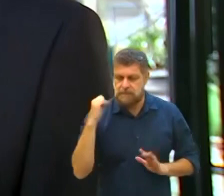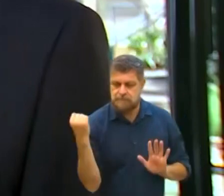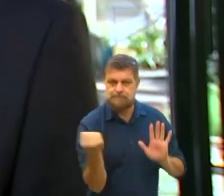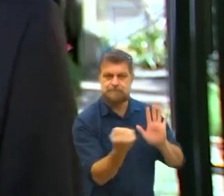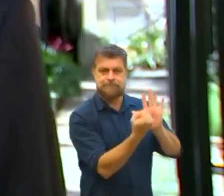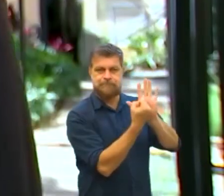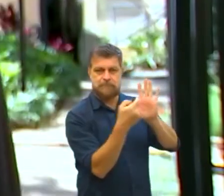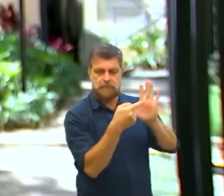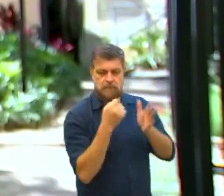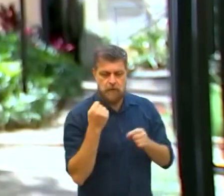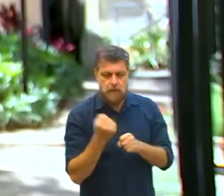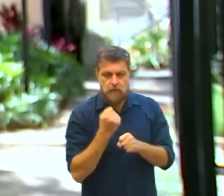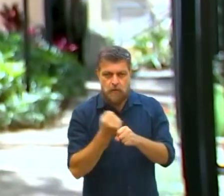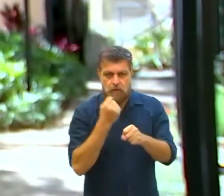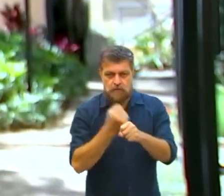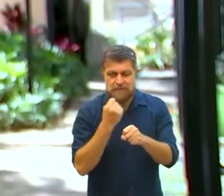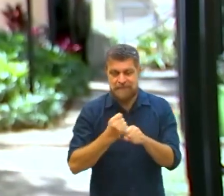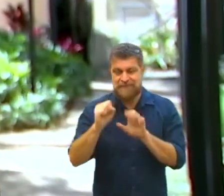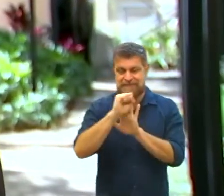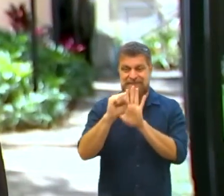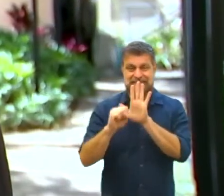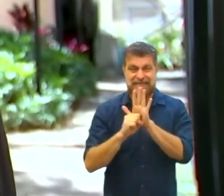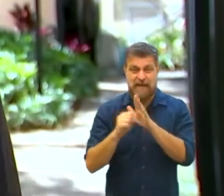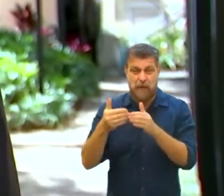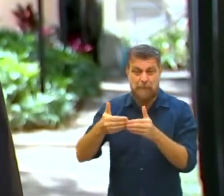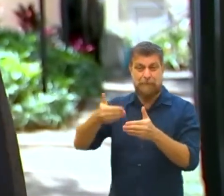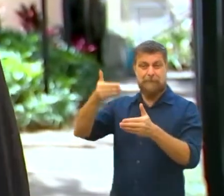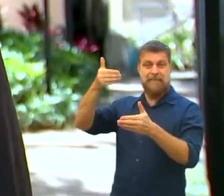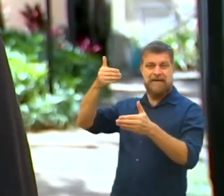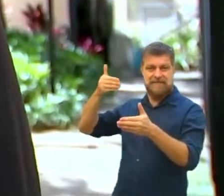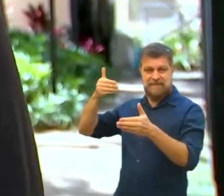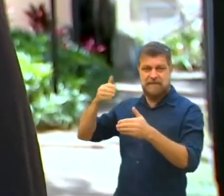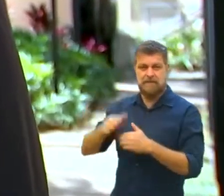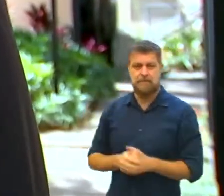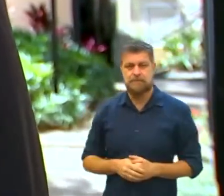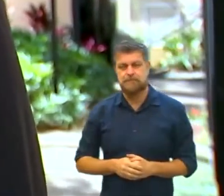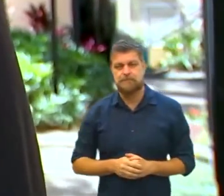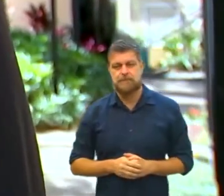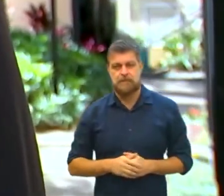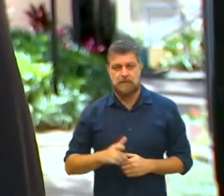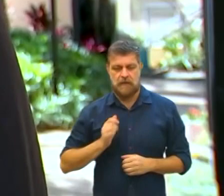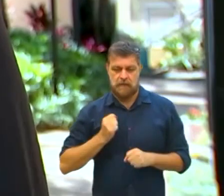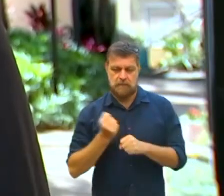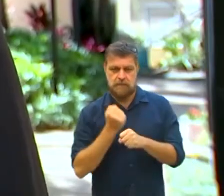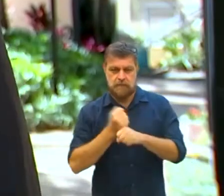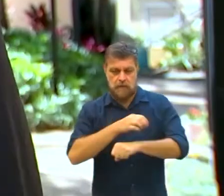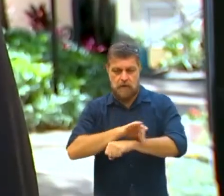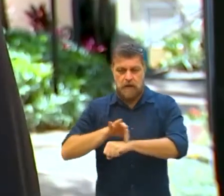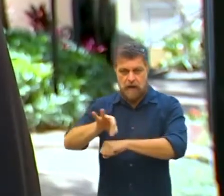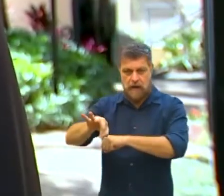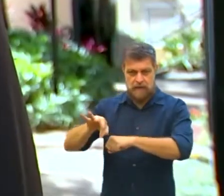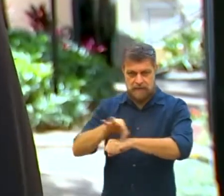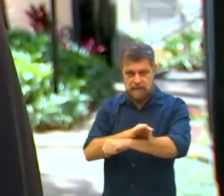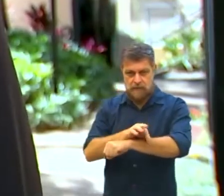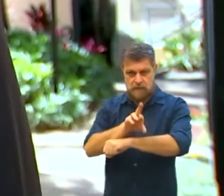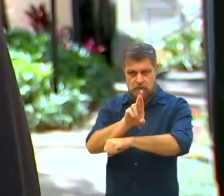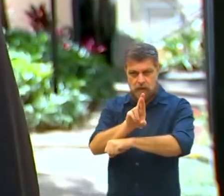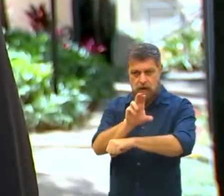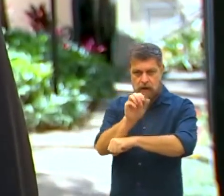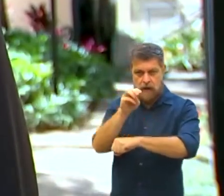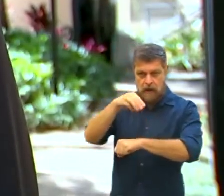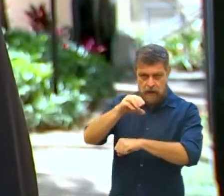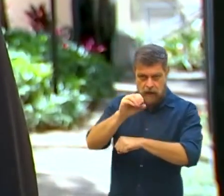Foi construído no início do século passado, uma obra do arquiteto e engenheiro Ramos